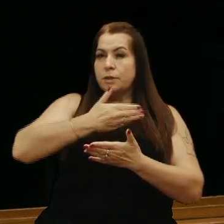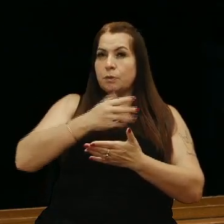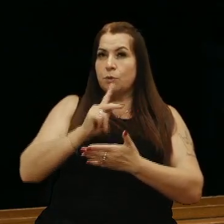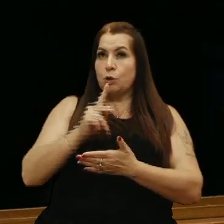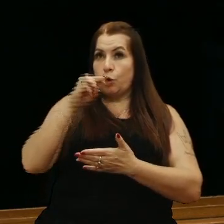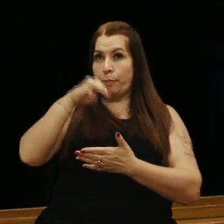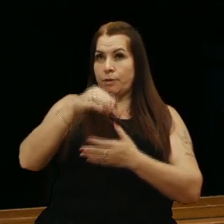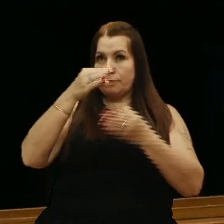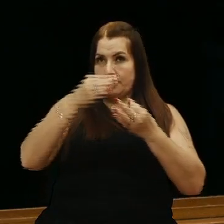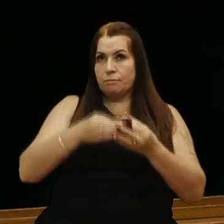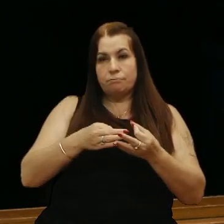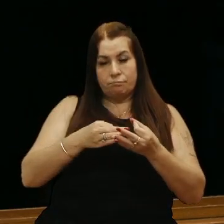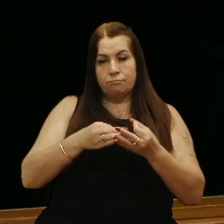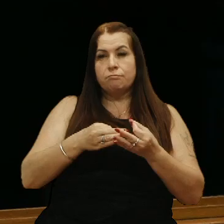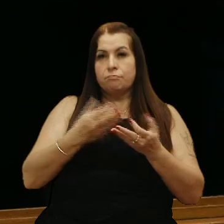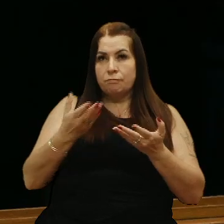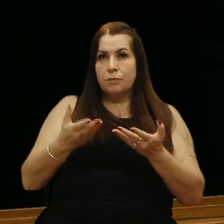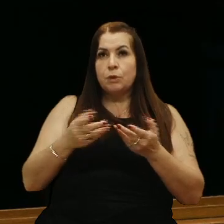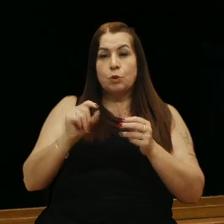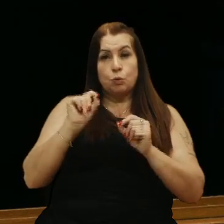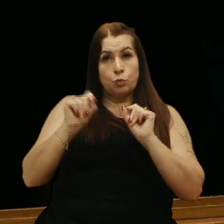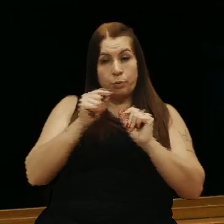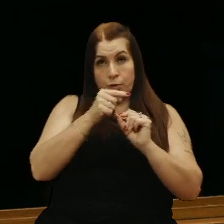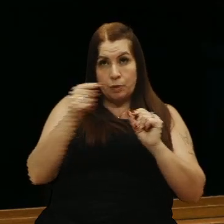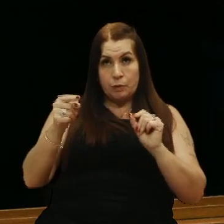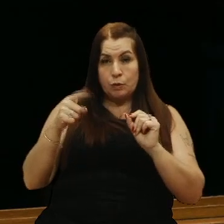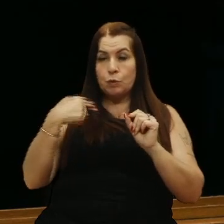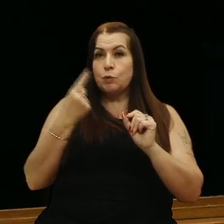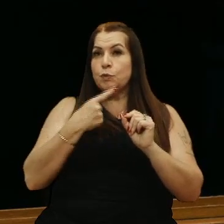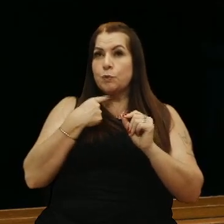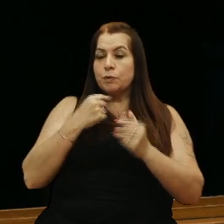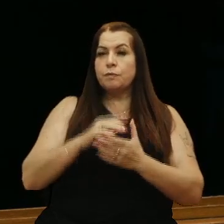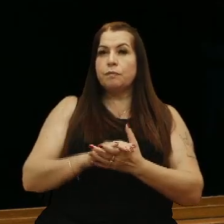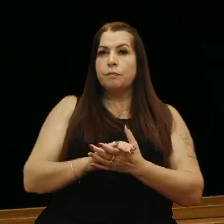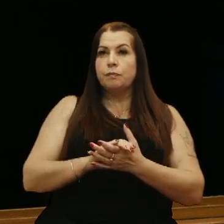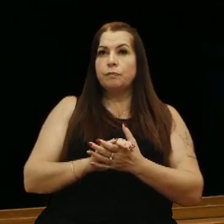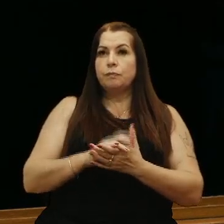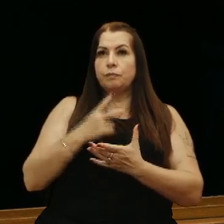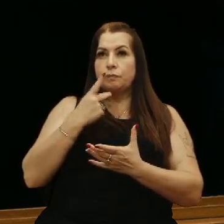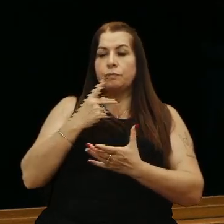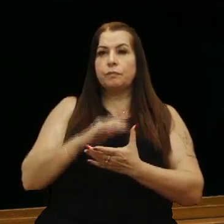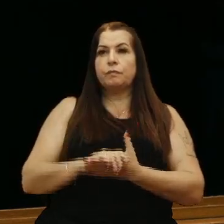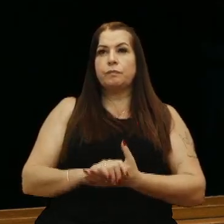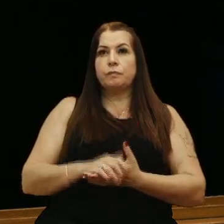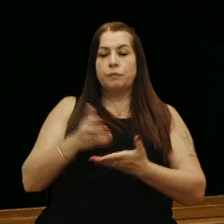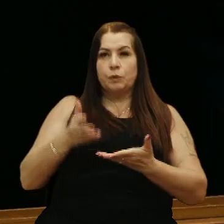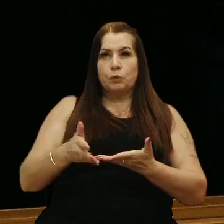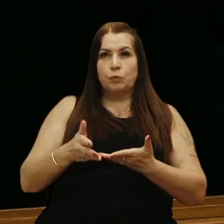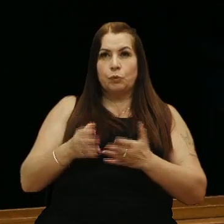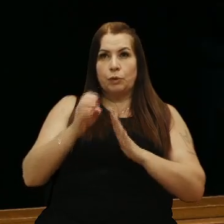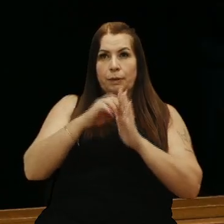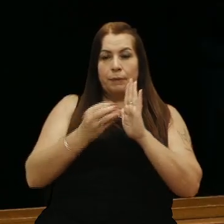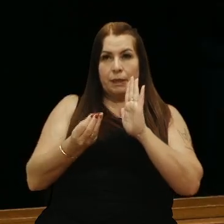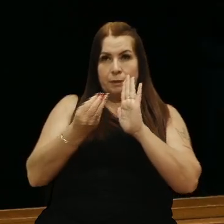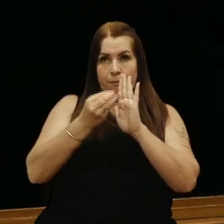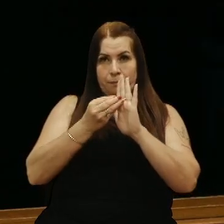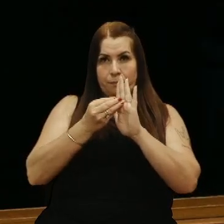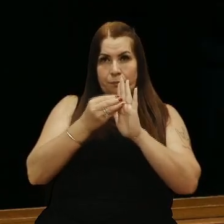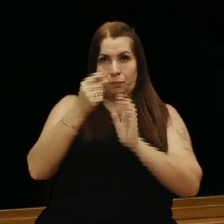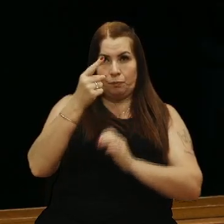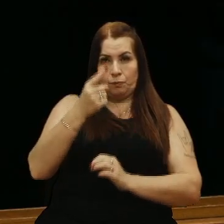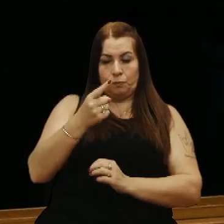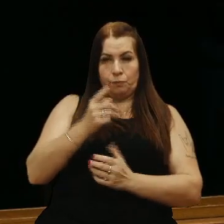quilometragem efetiva, presidente. E é sobre isso que nós gostaríamos de tratar. Mas hoje, na emenda aditiva